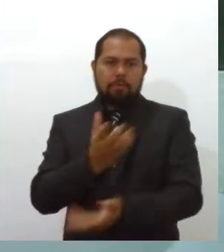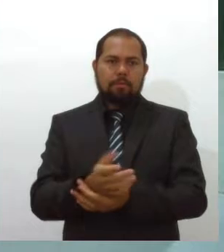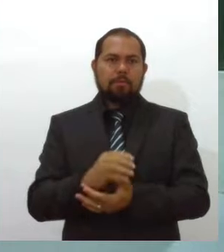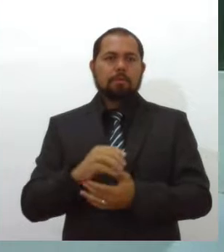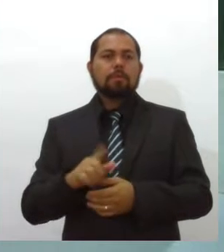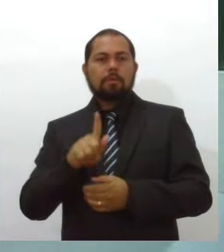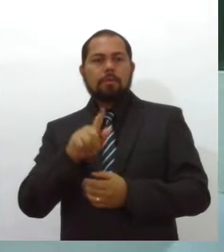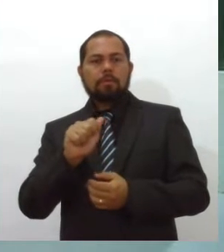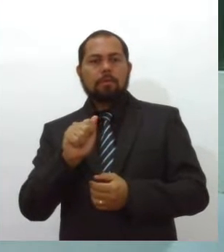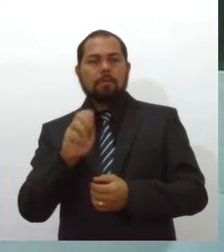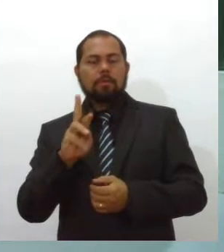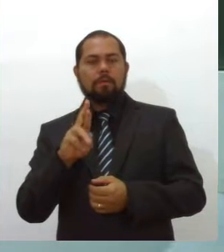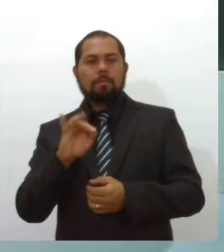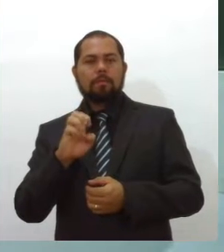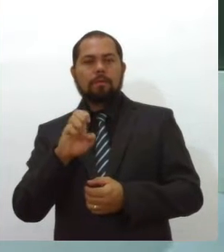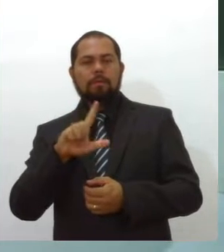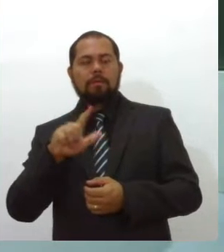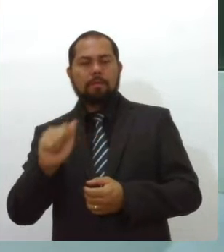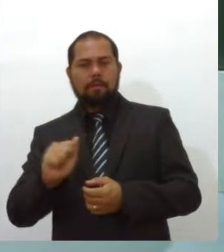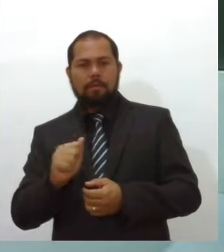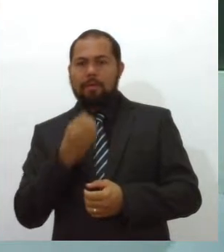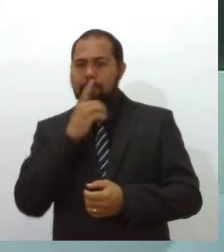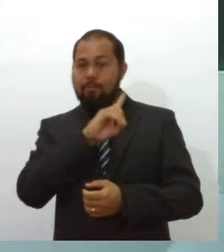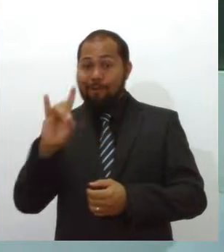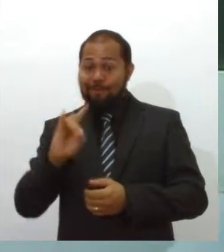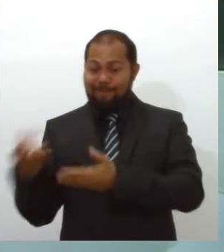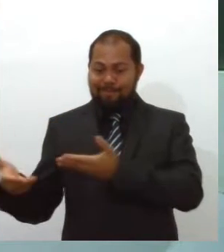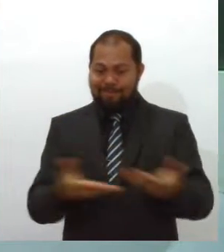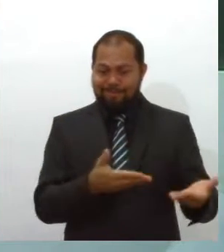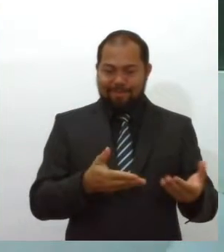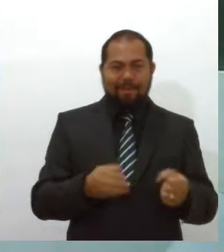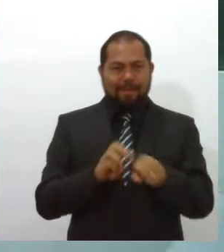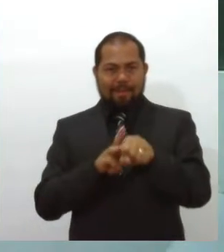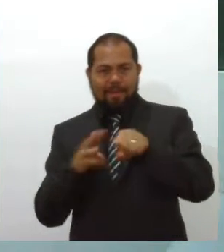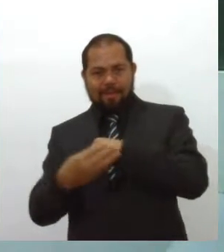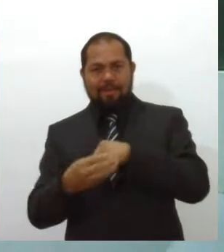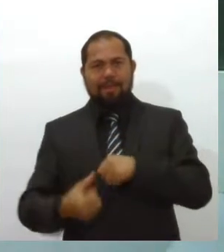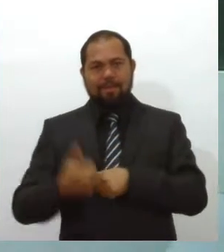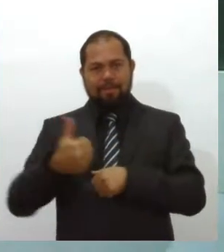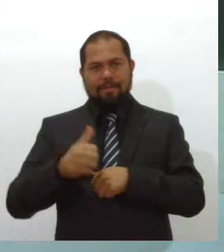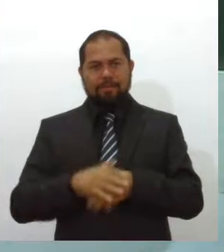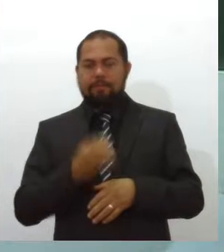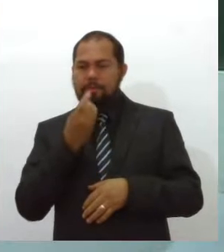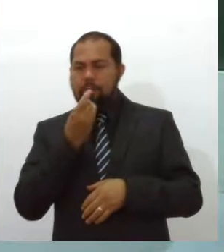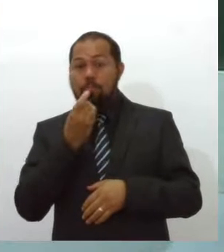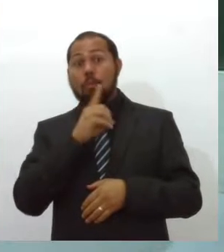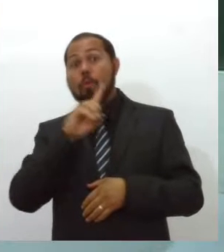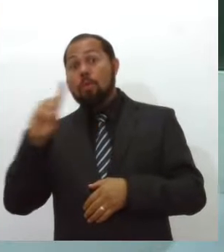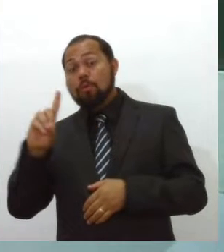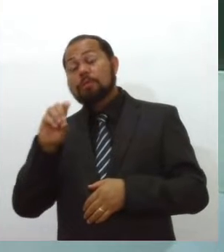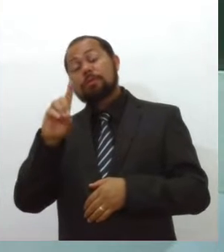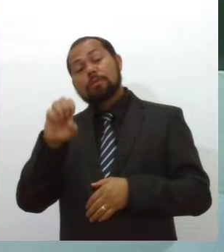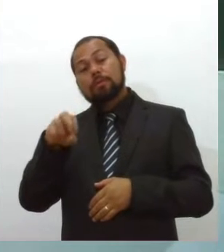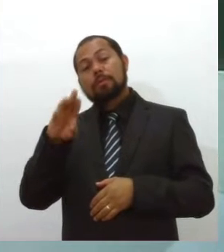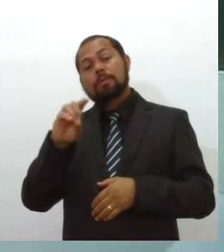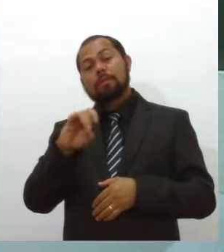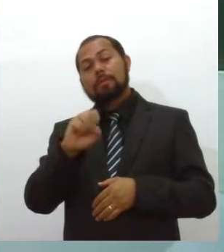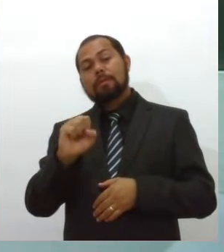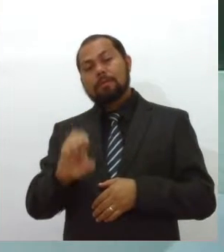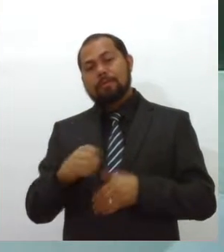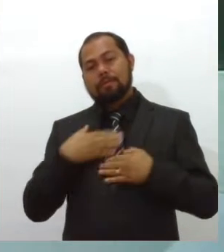doutora Gabriela. Seja bem-vinda ao JA, primeira edição. Bom dia, Denise. É um prazer estar aqui. Doutora,